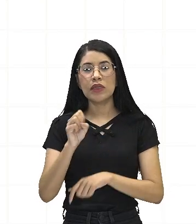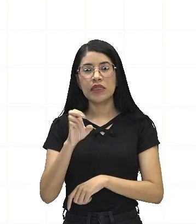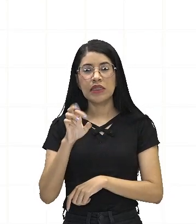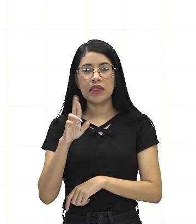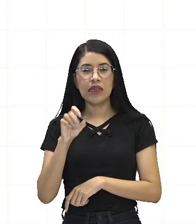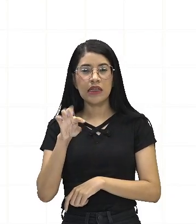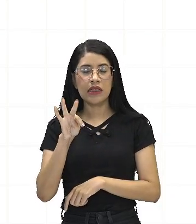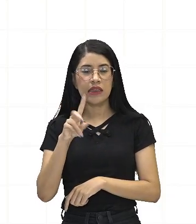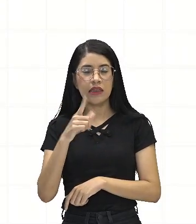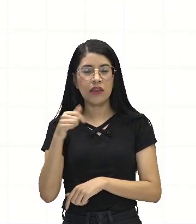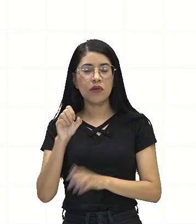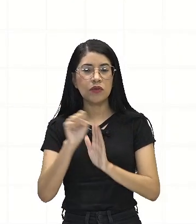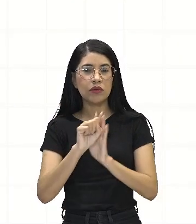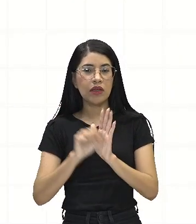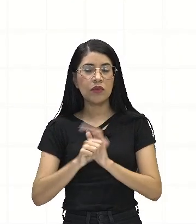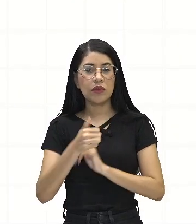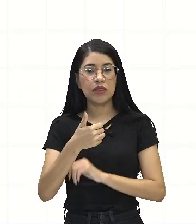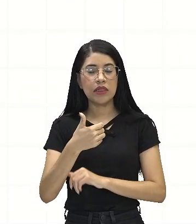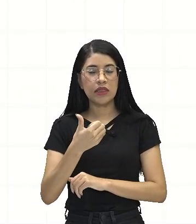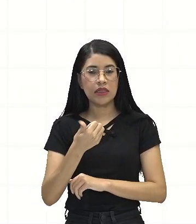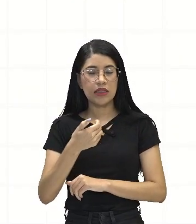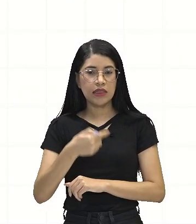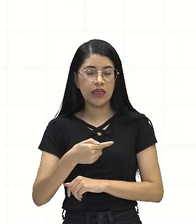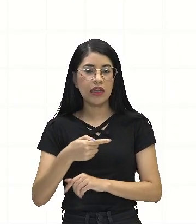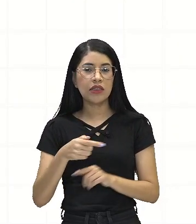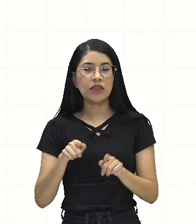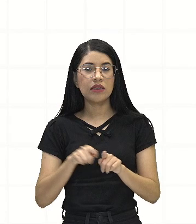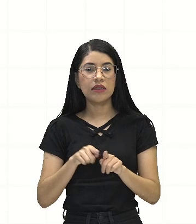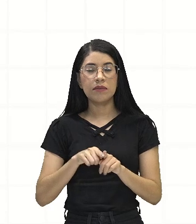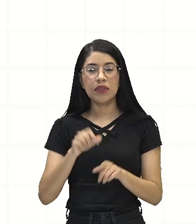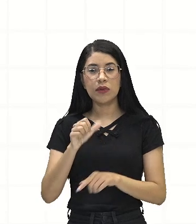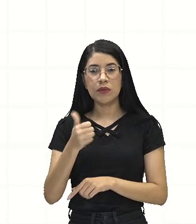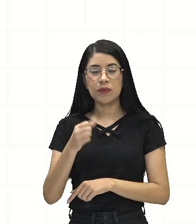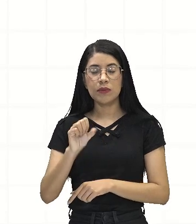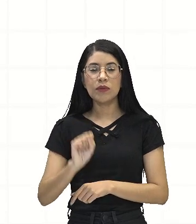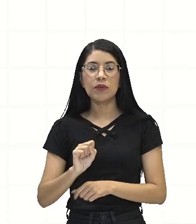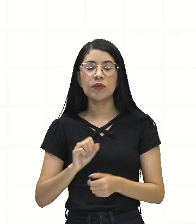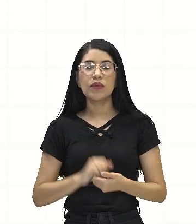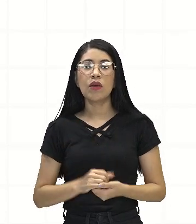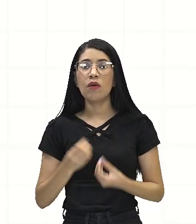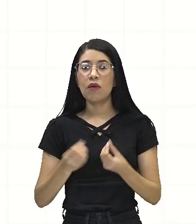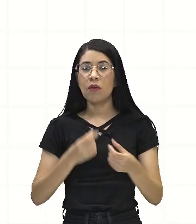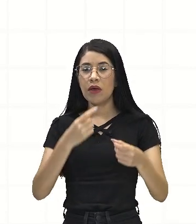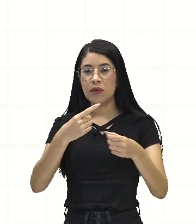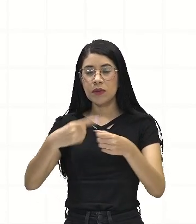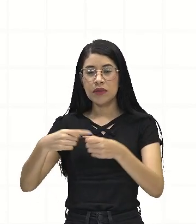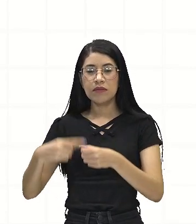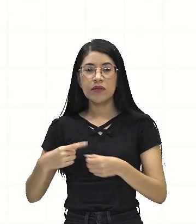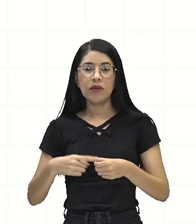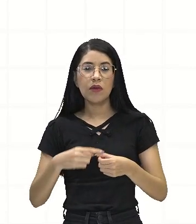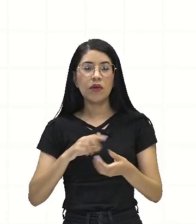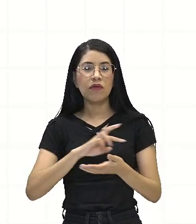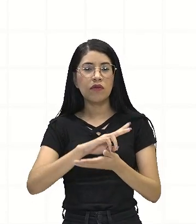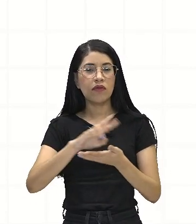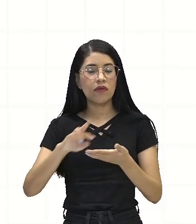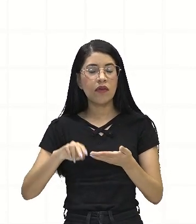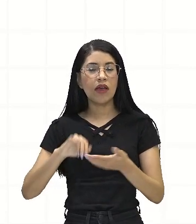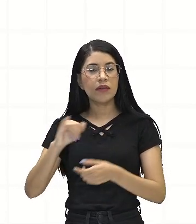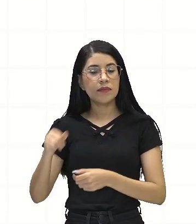século 18, a exploração aí das áreas interioranas, né, como os sertões, marcou esse período